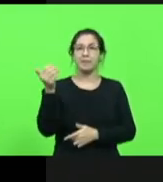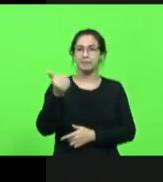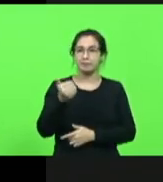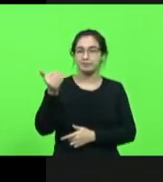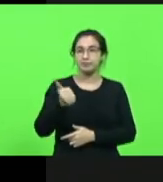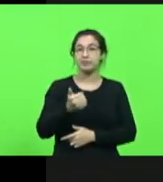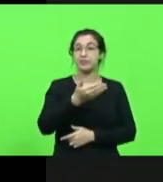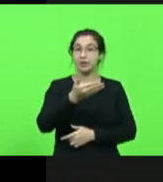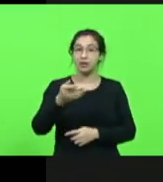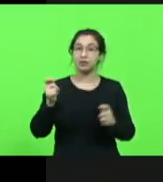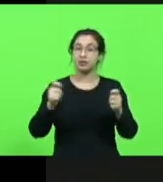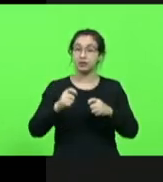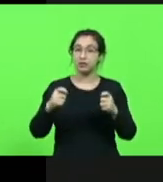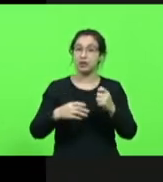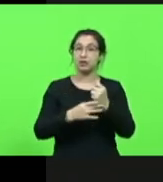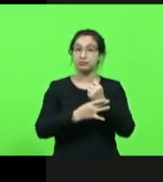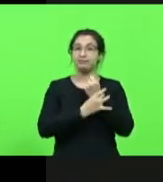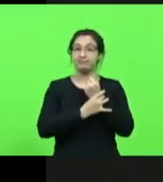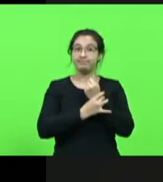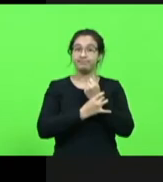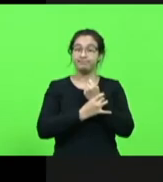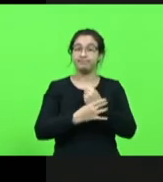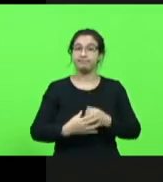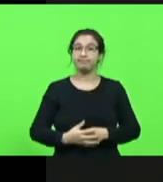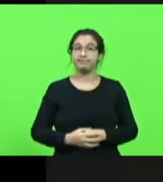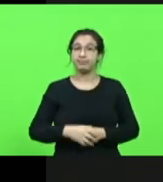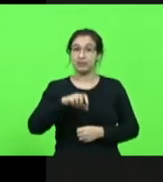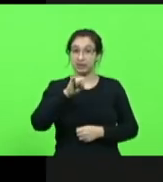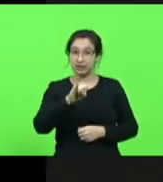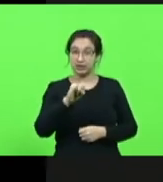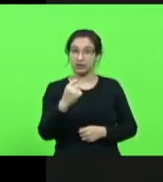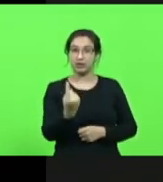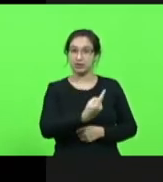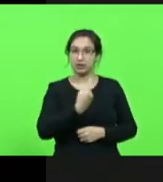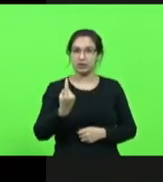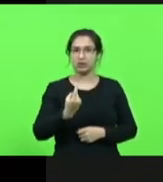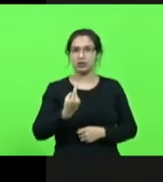ter segurança de receber. Se nós não fizermos